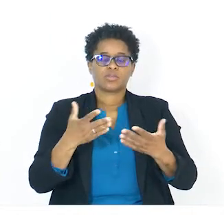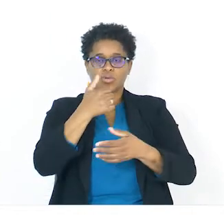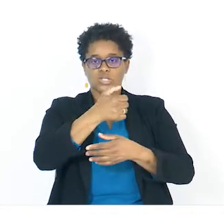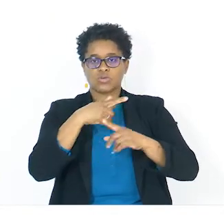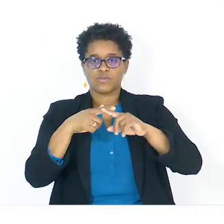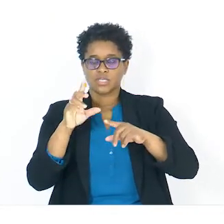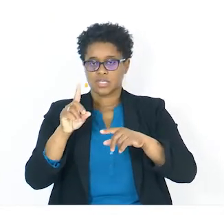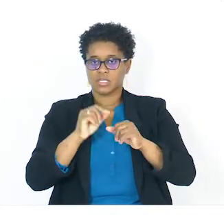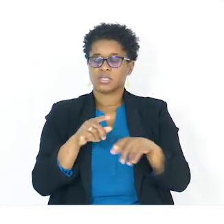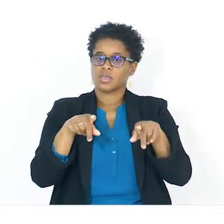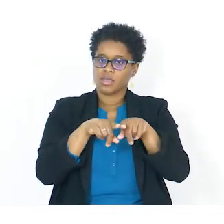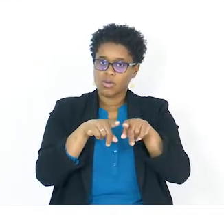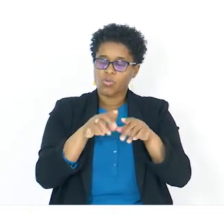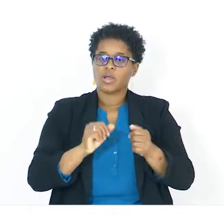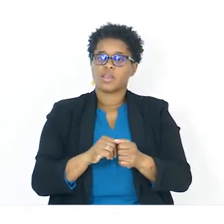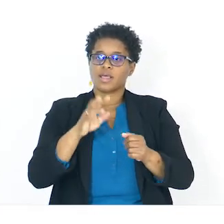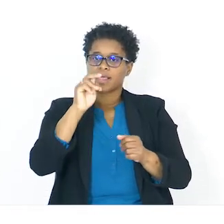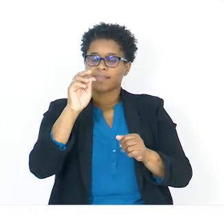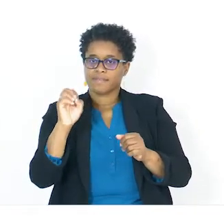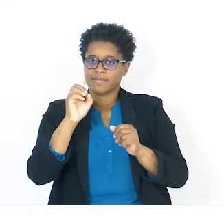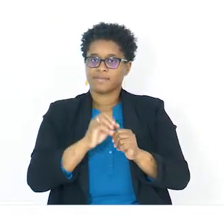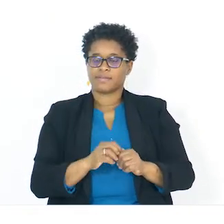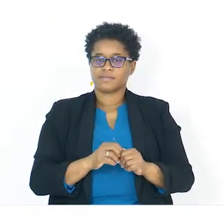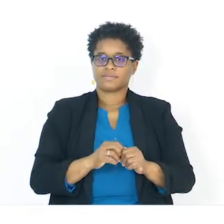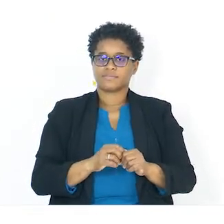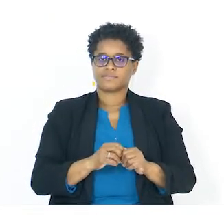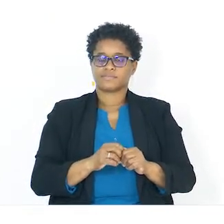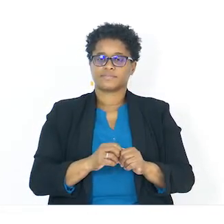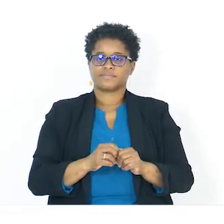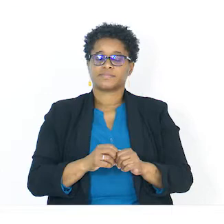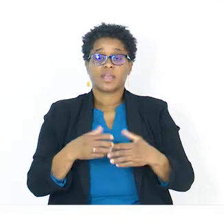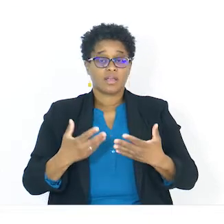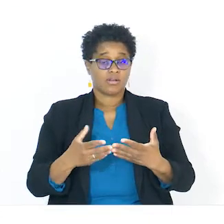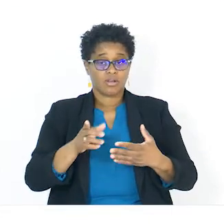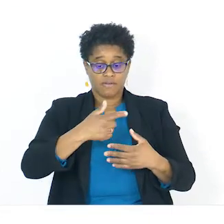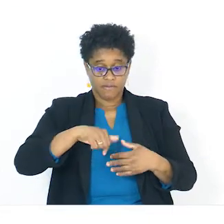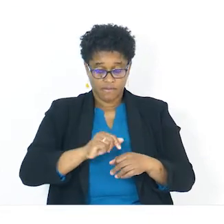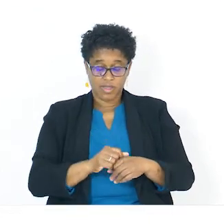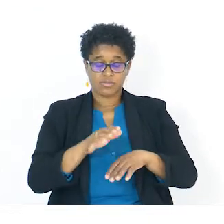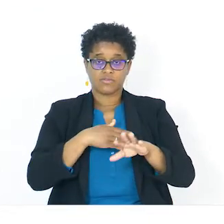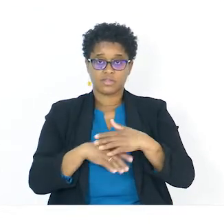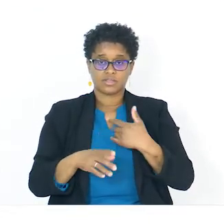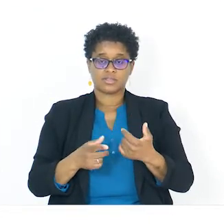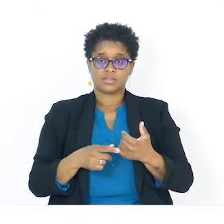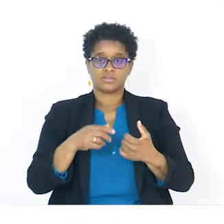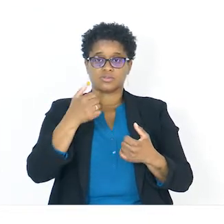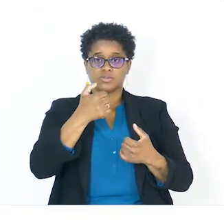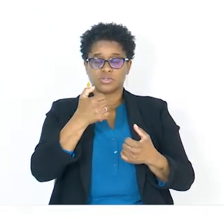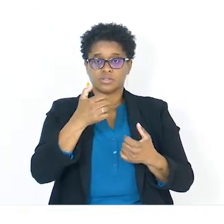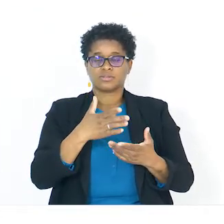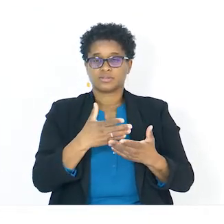Então, 5 vezes 6 é igual a 30. Vamos agora calcular